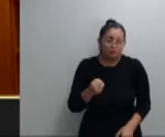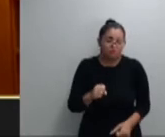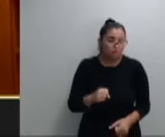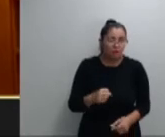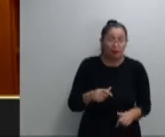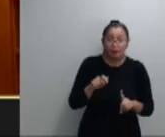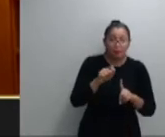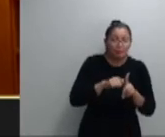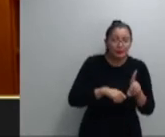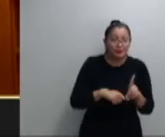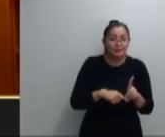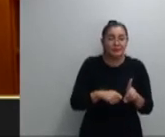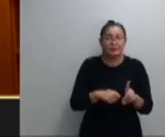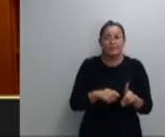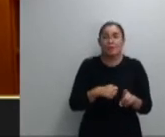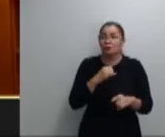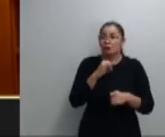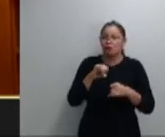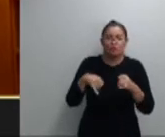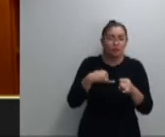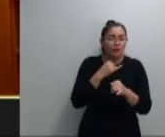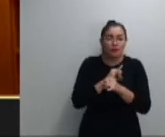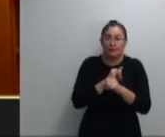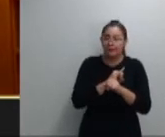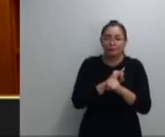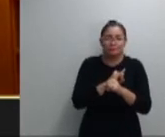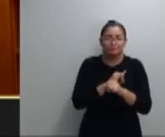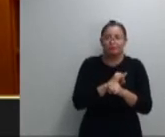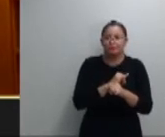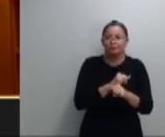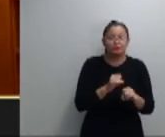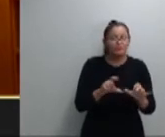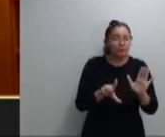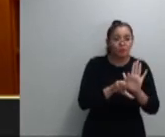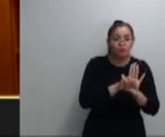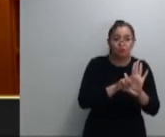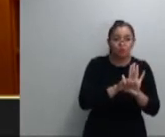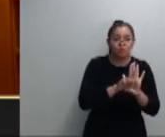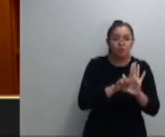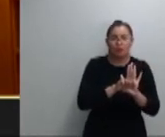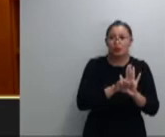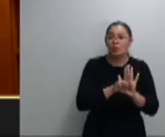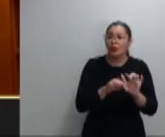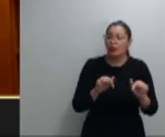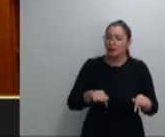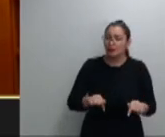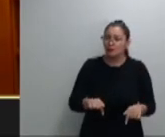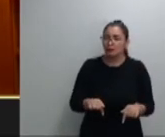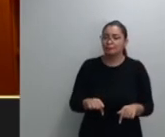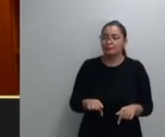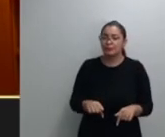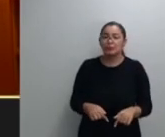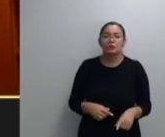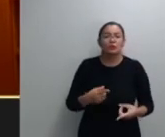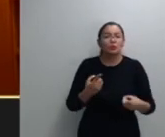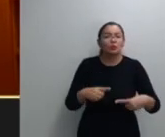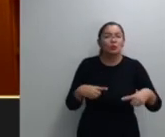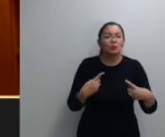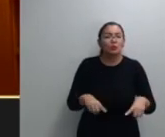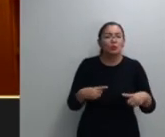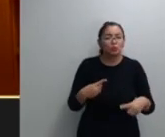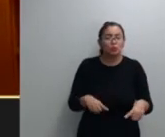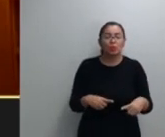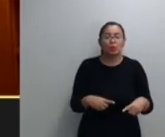intermédio de duas outras leis, a 11.054 e a 11.774, mas aqui, efetivamente, nós estamos discutindo o parágrafo 4º, o